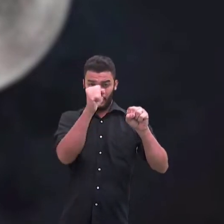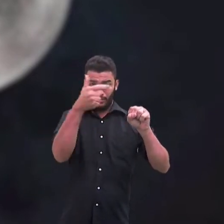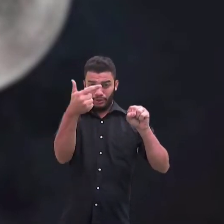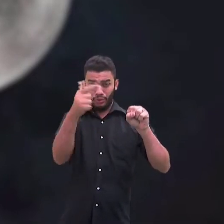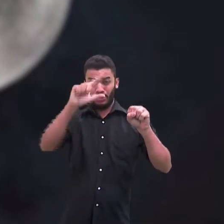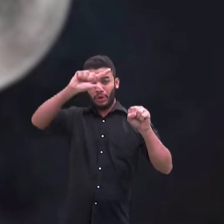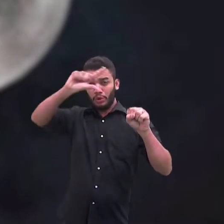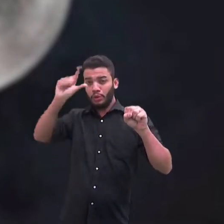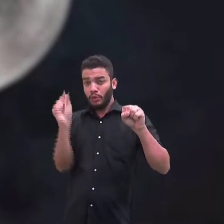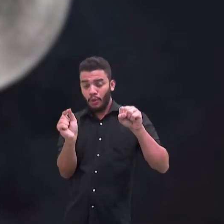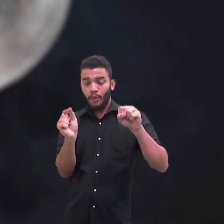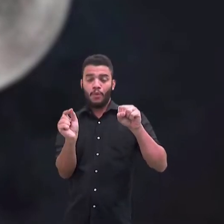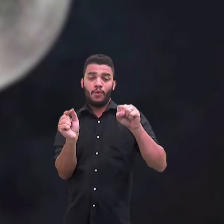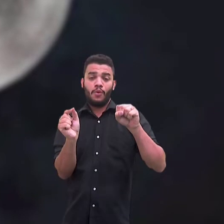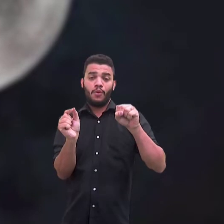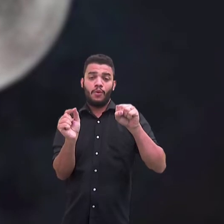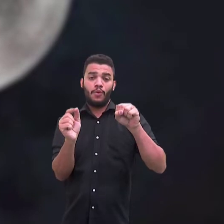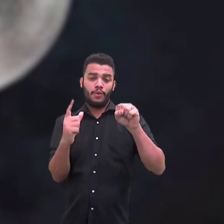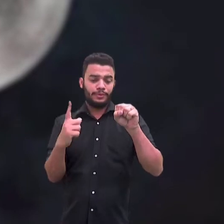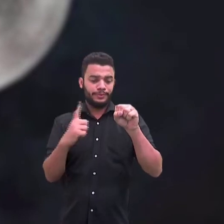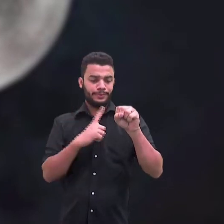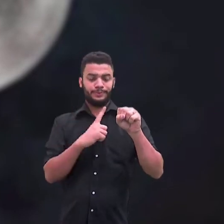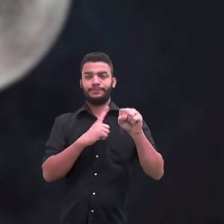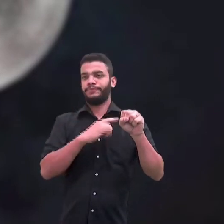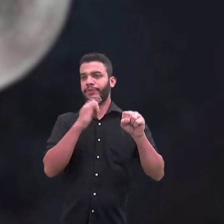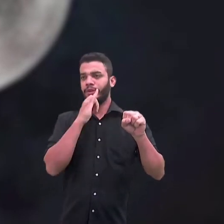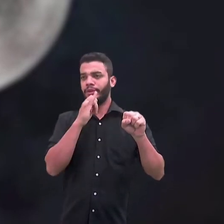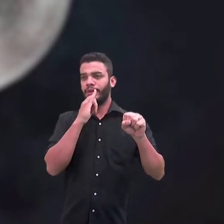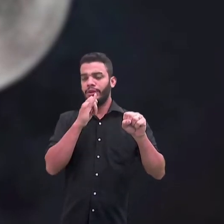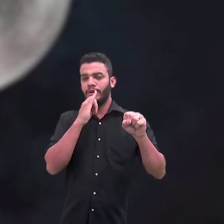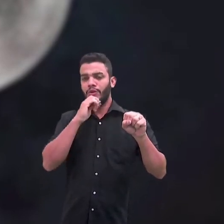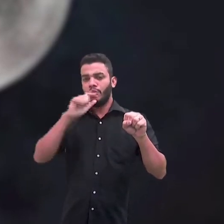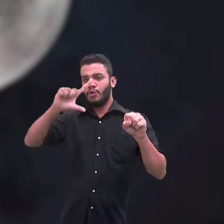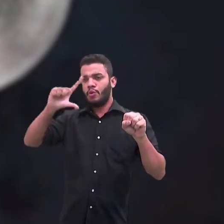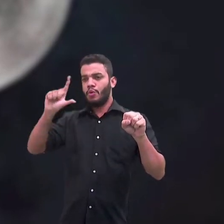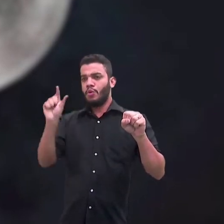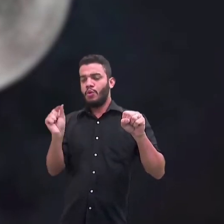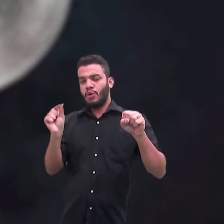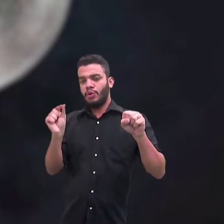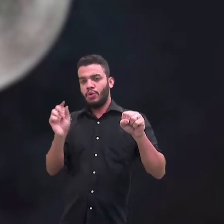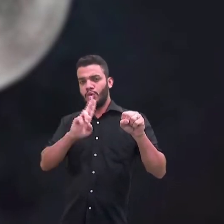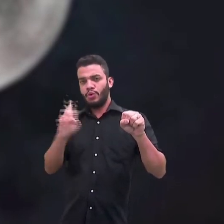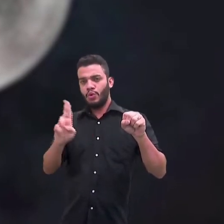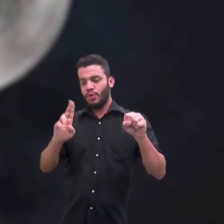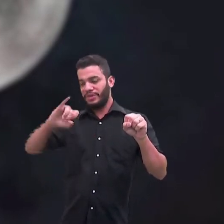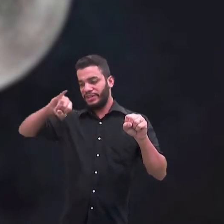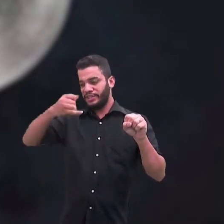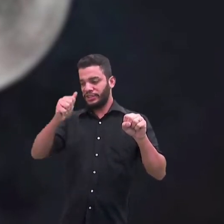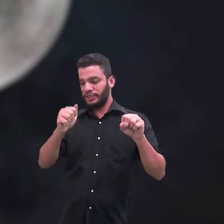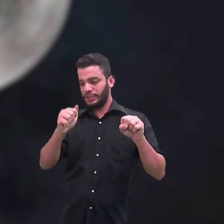Sistema Solar. Japeto tem pelo menos metade do tamanho da Lua da Terra, mas é